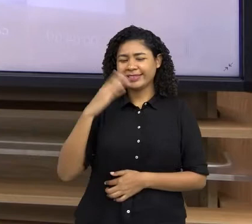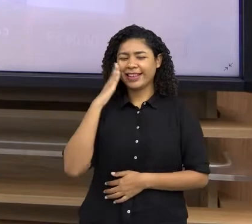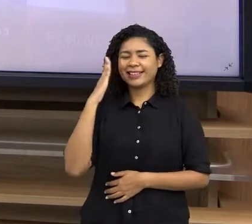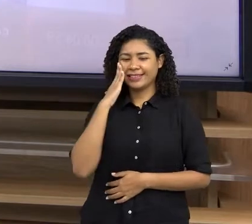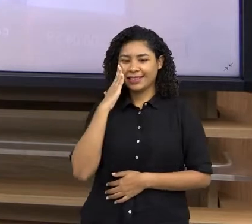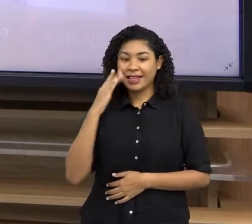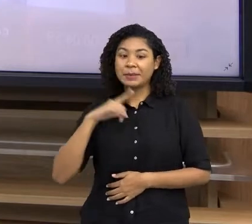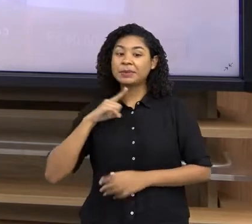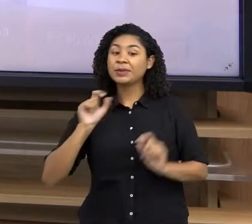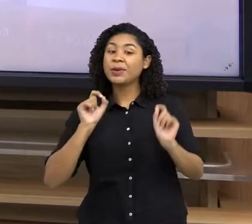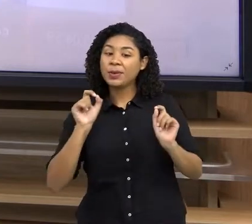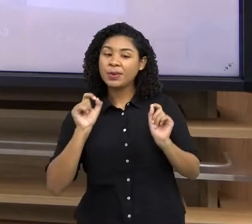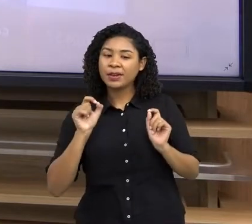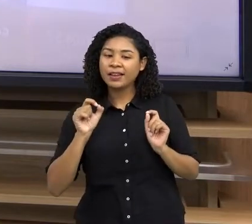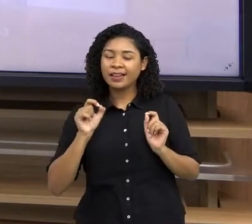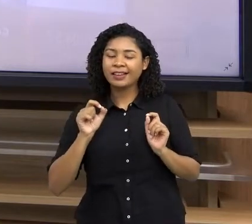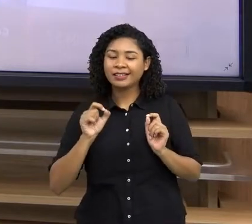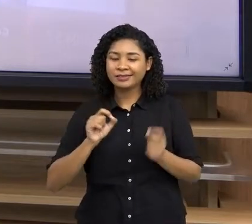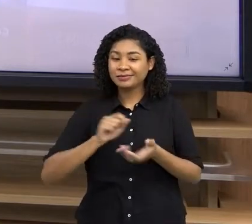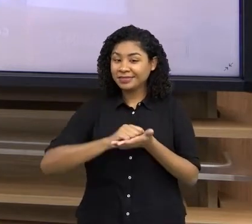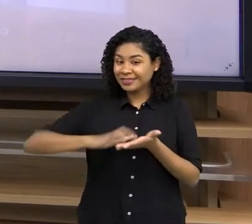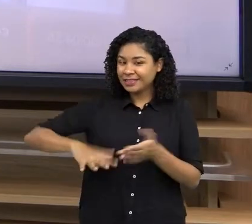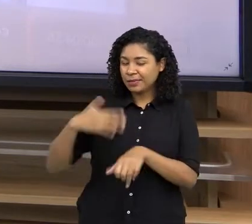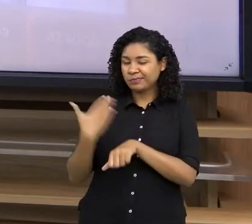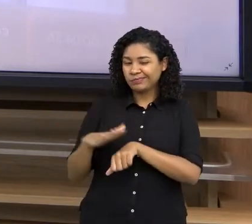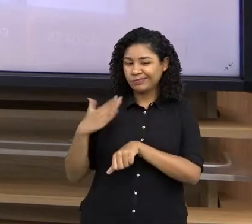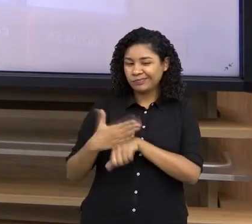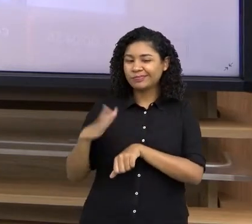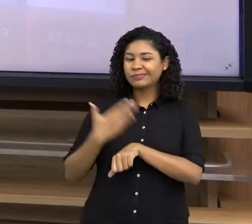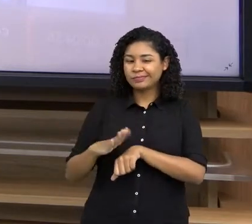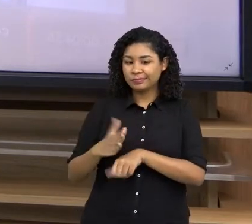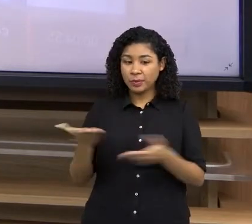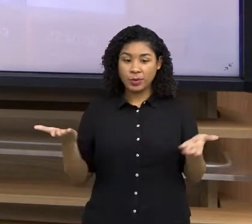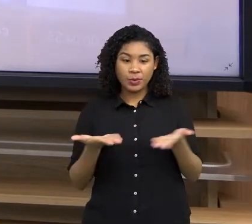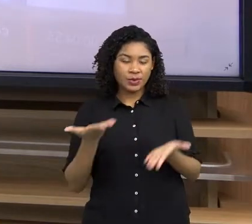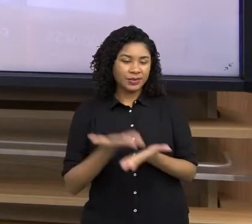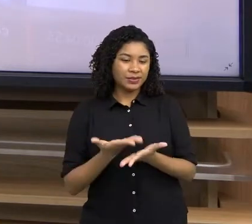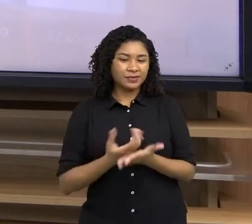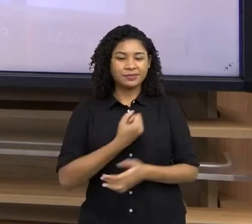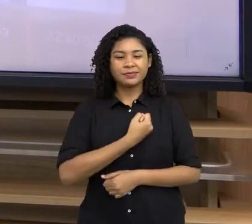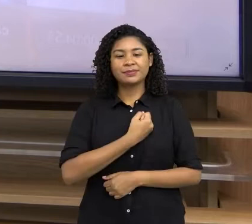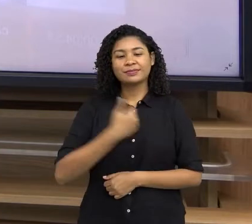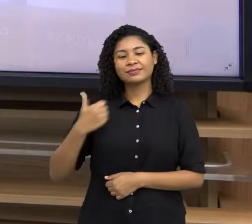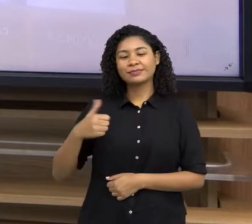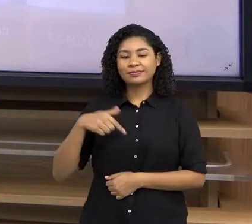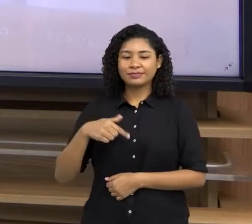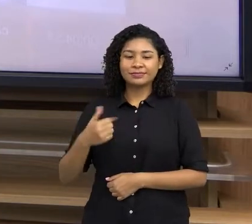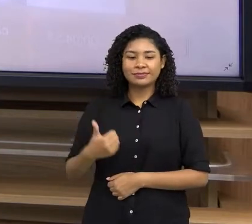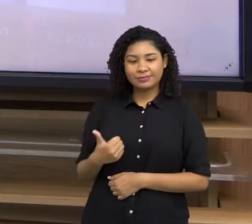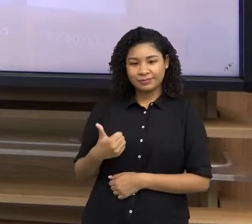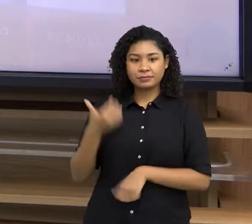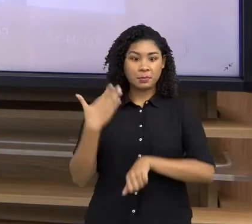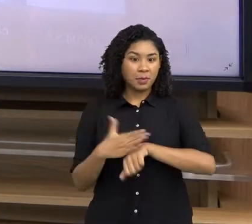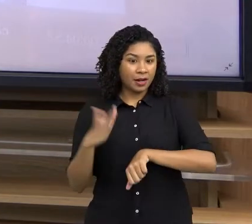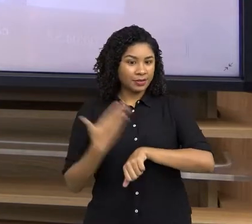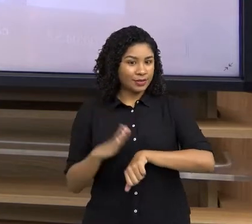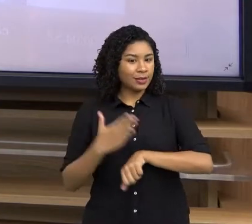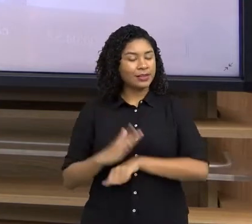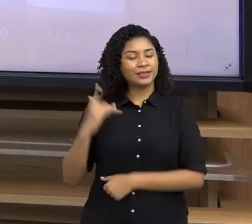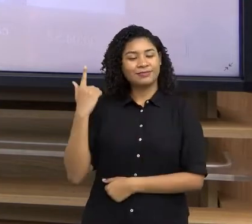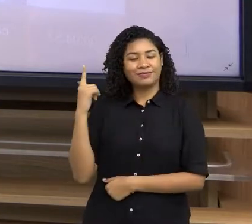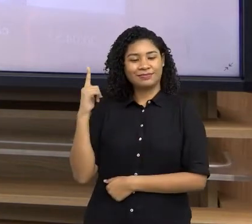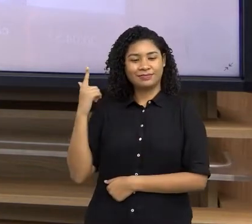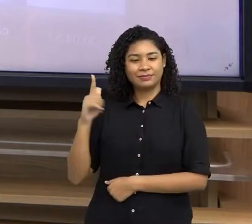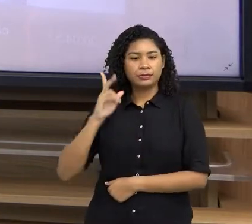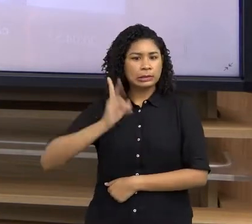nosso praticando, né? Hoje é a nossa aula 171, praticando de geografia, sempre